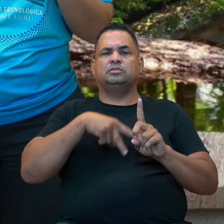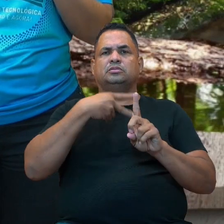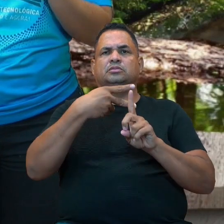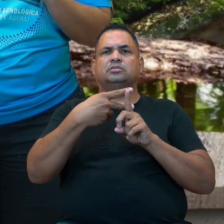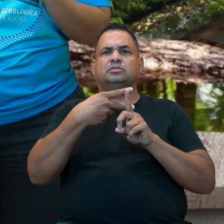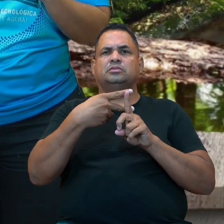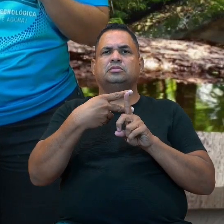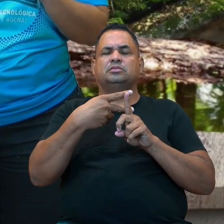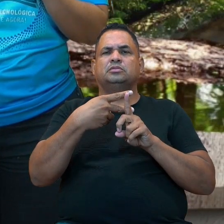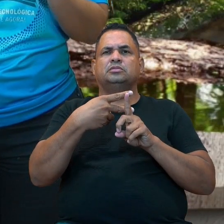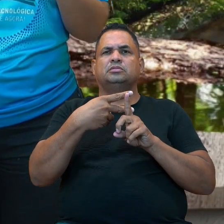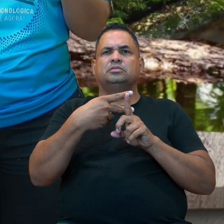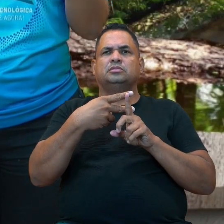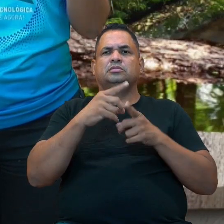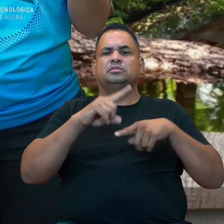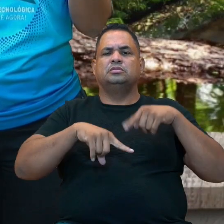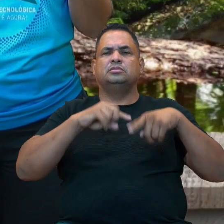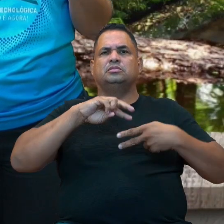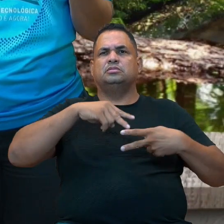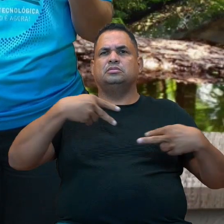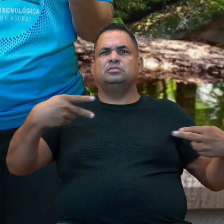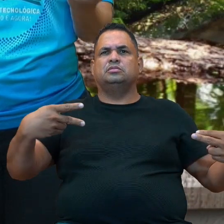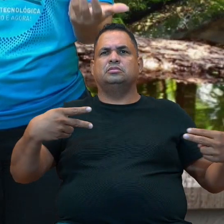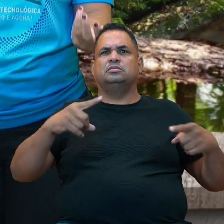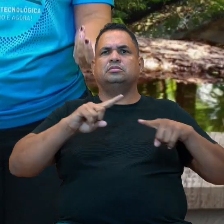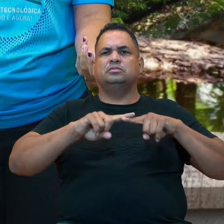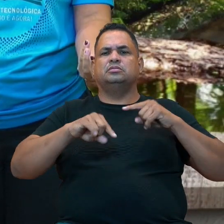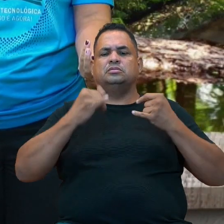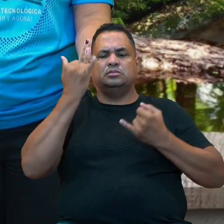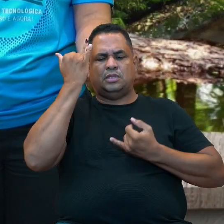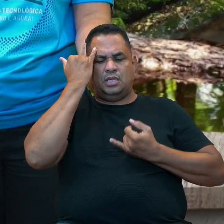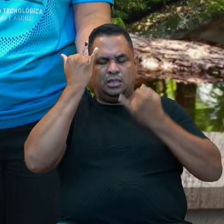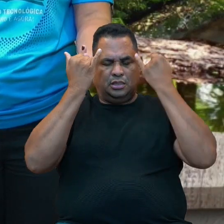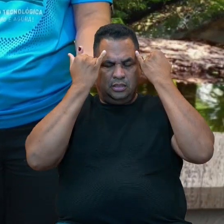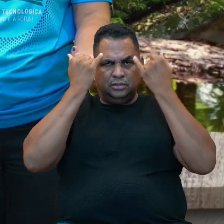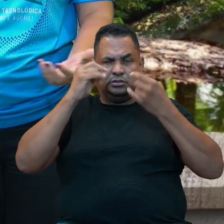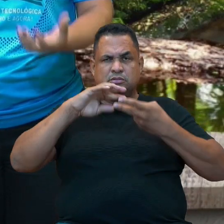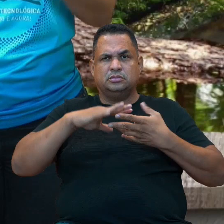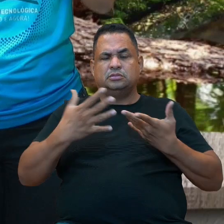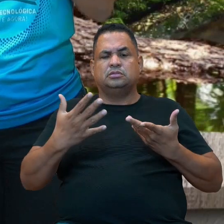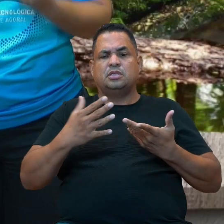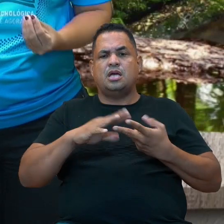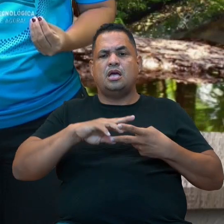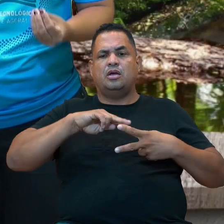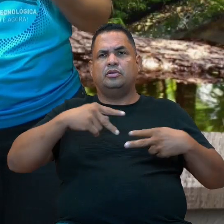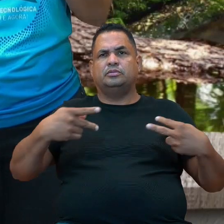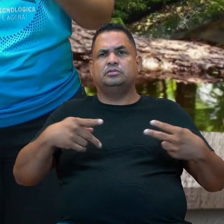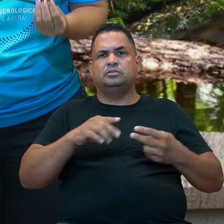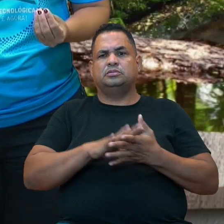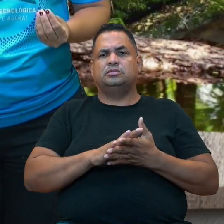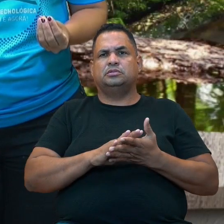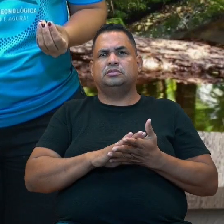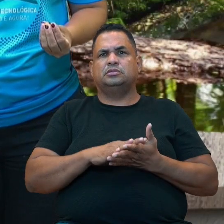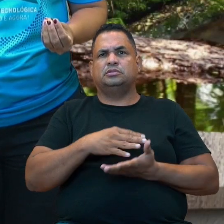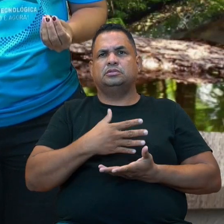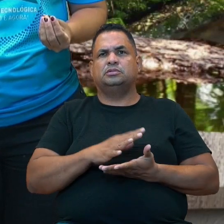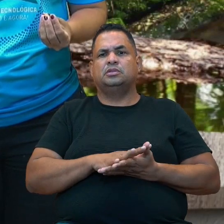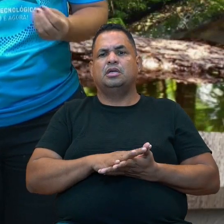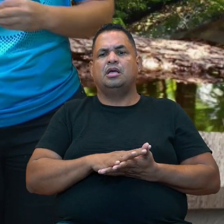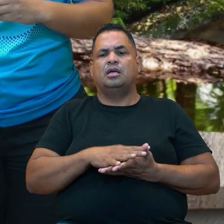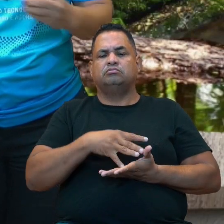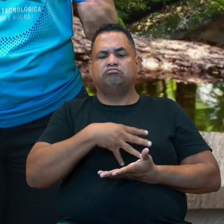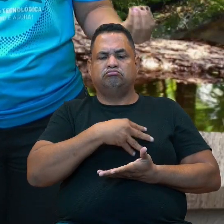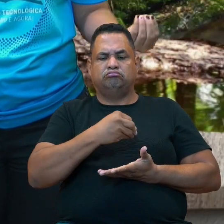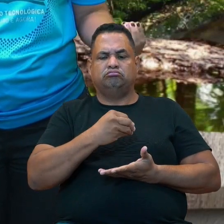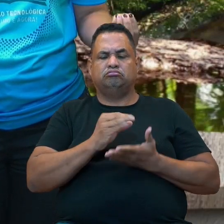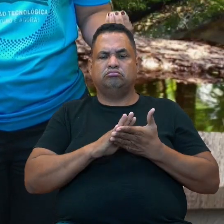bactéria mãe duplicou esse material genético, mas as informações genéticas que as filhas vão receber são iguais, são cópias, tá?